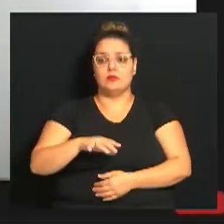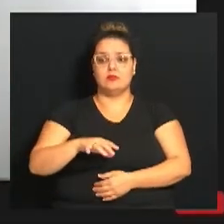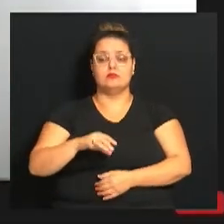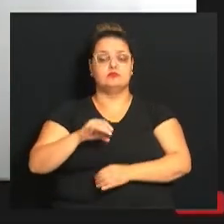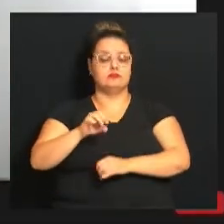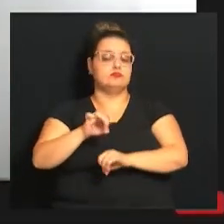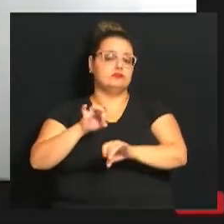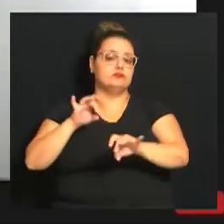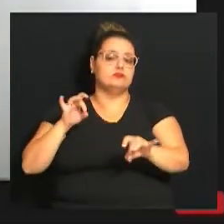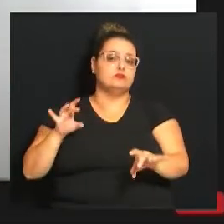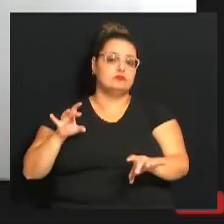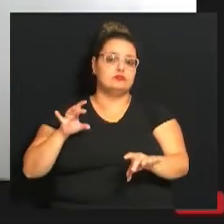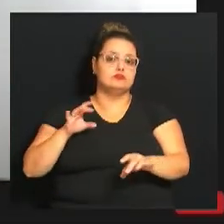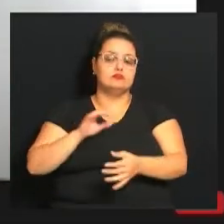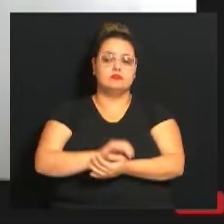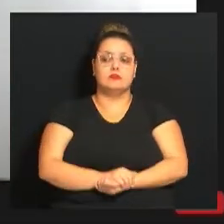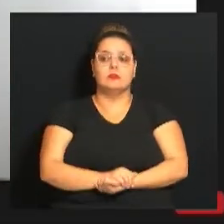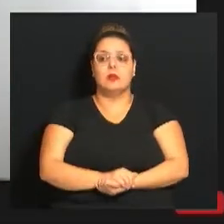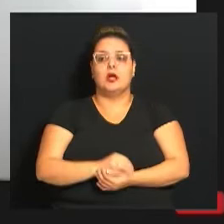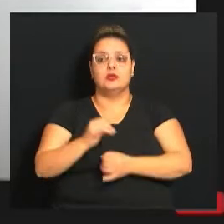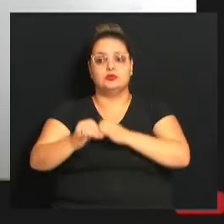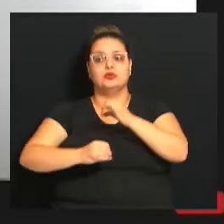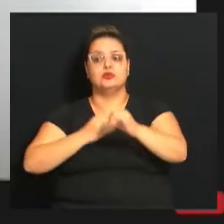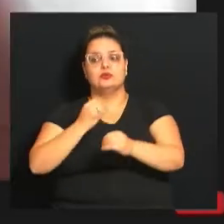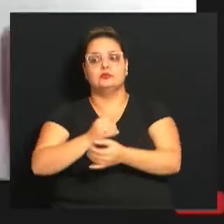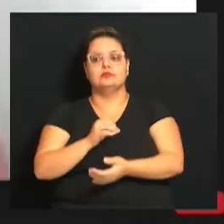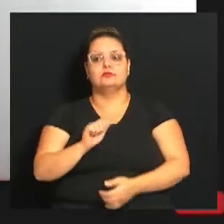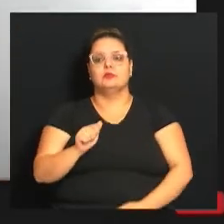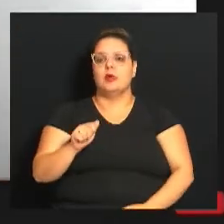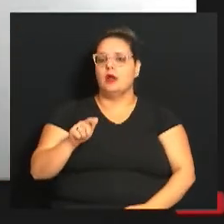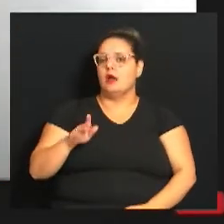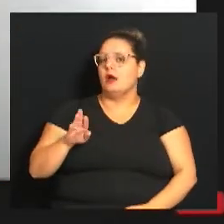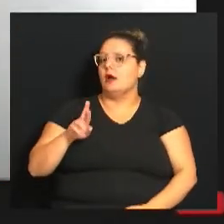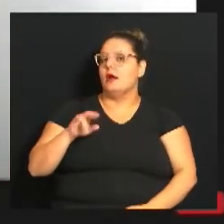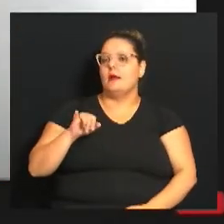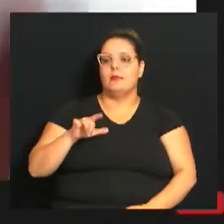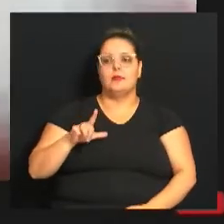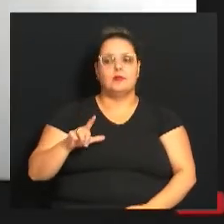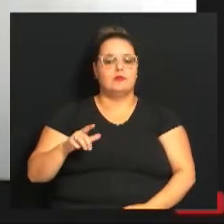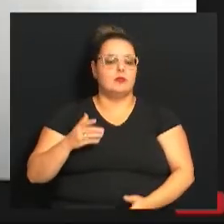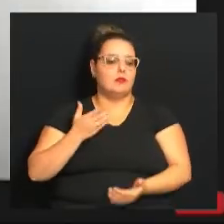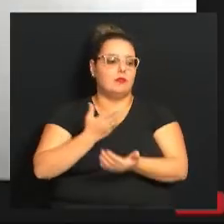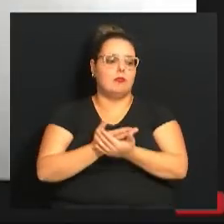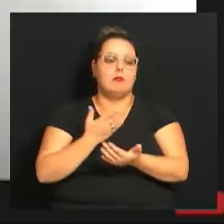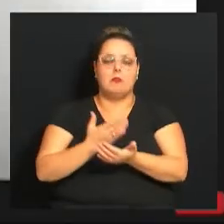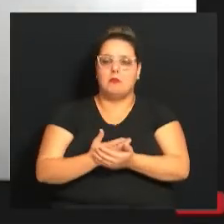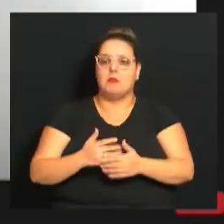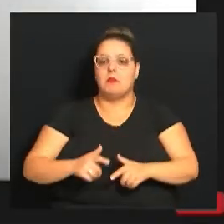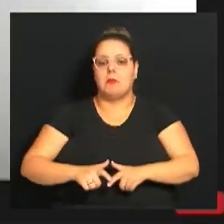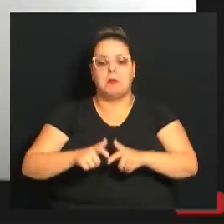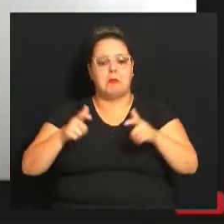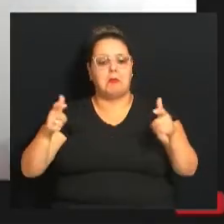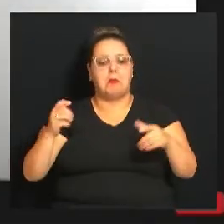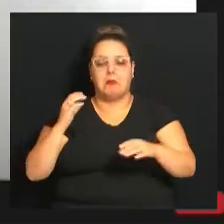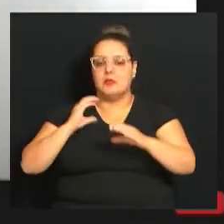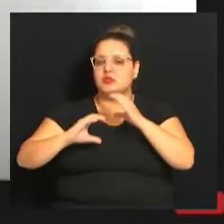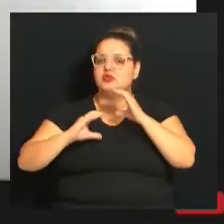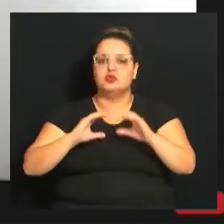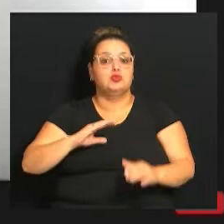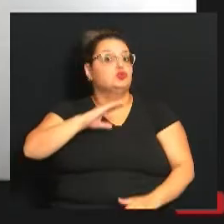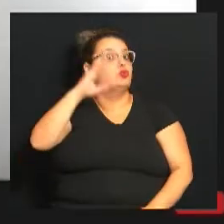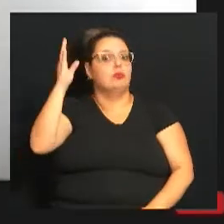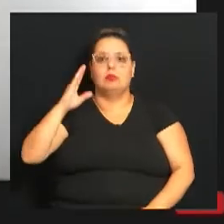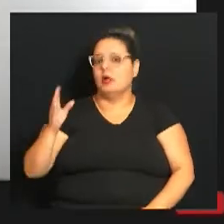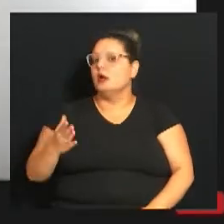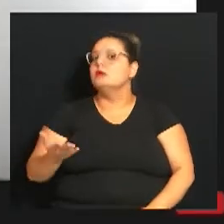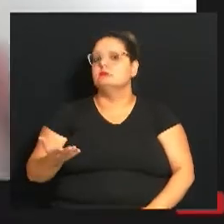Abril, para mim, foi uma escola. Quando eu trabalhei no Grupo Abril, era uma das maiores escolas de comunicação do Brasil, um grupo